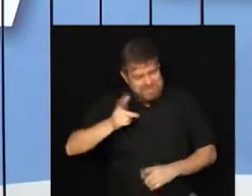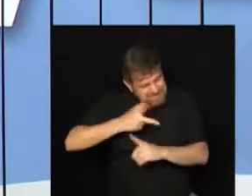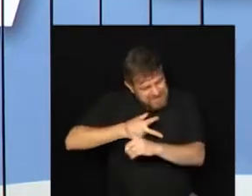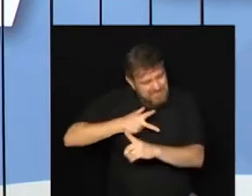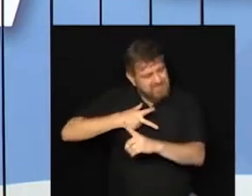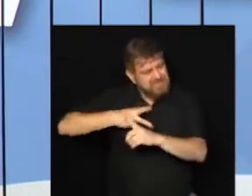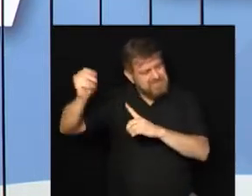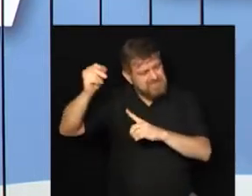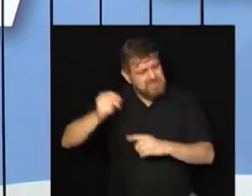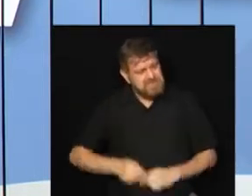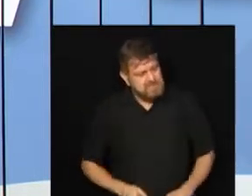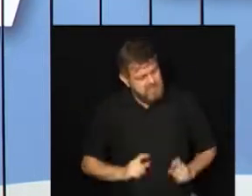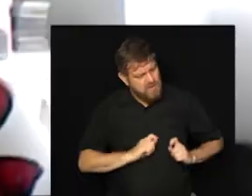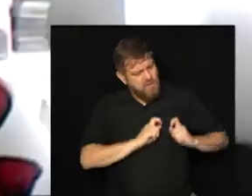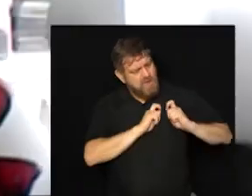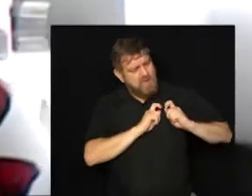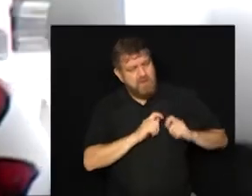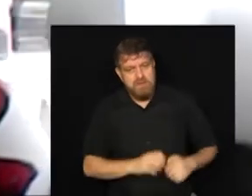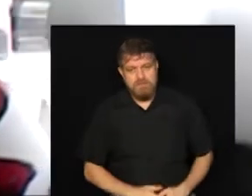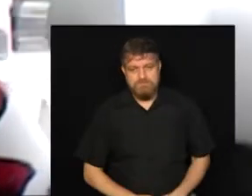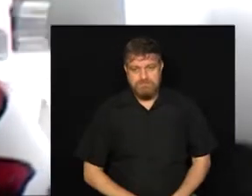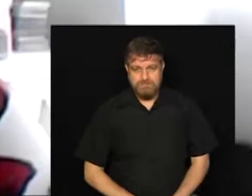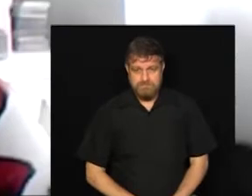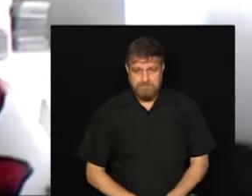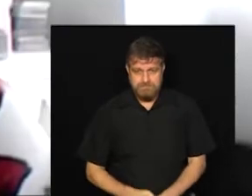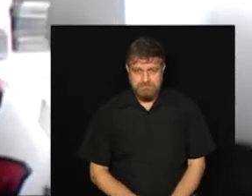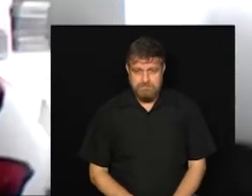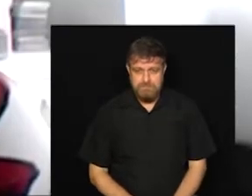virar a página aí do câncer de mama?